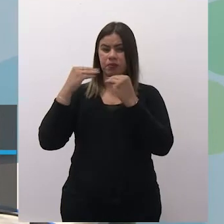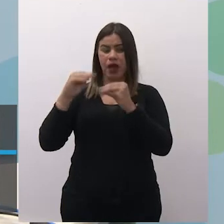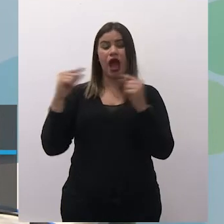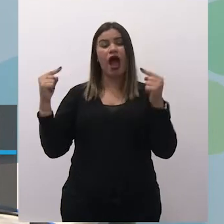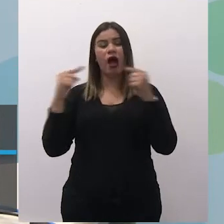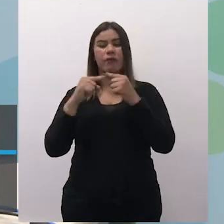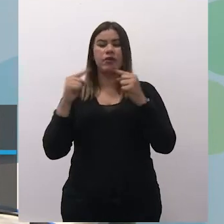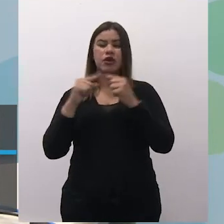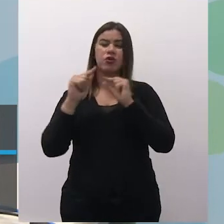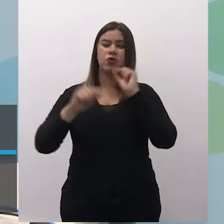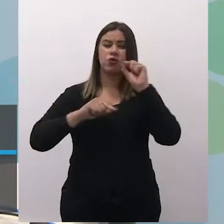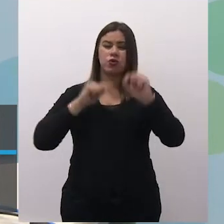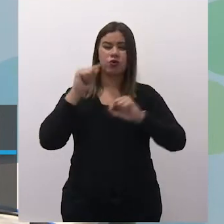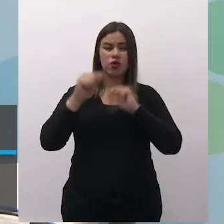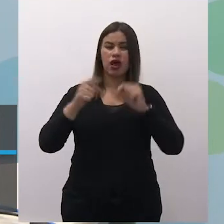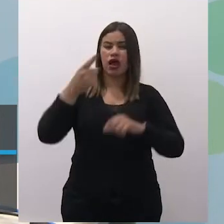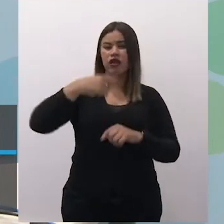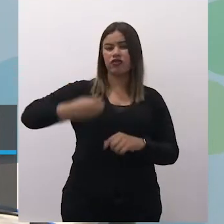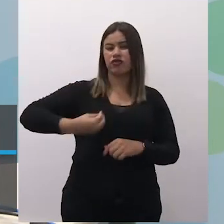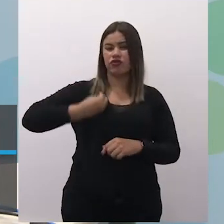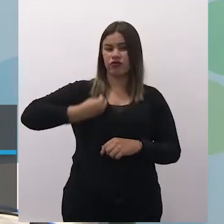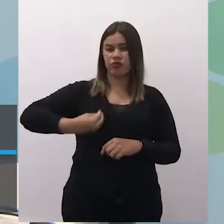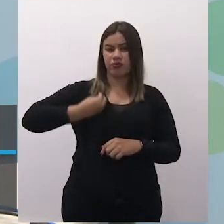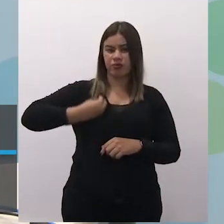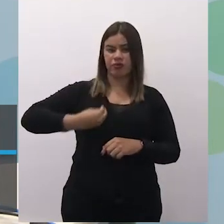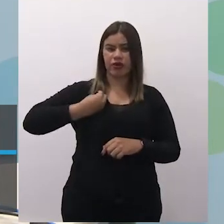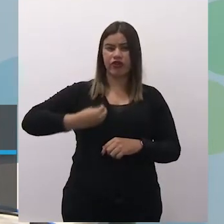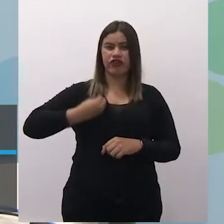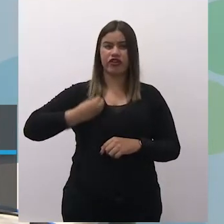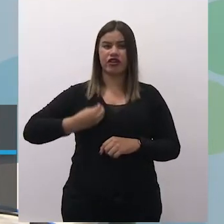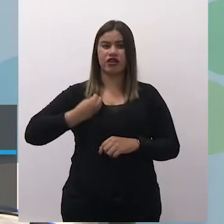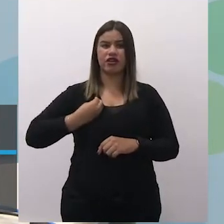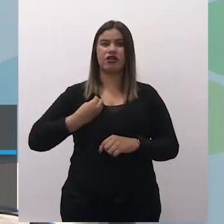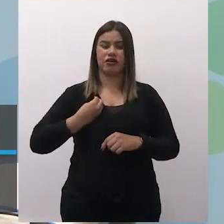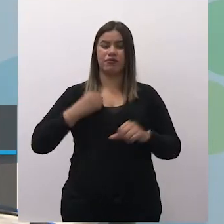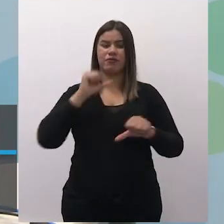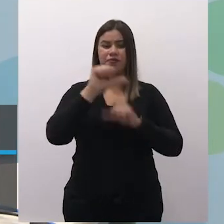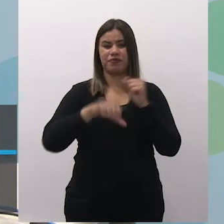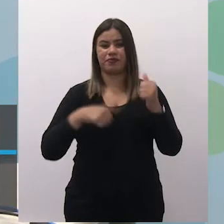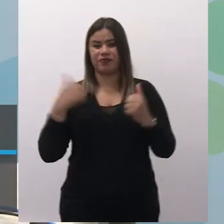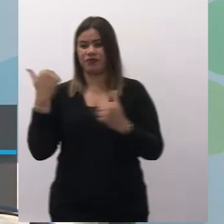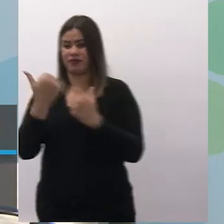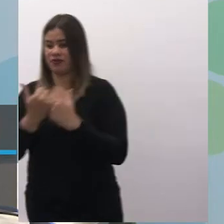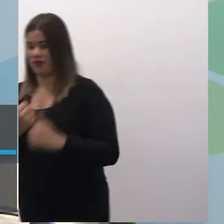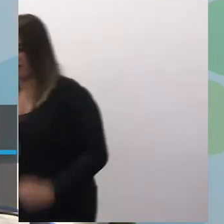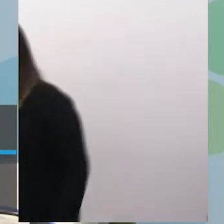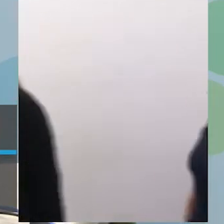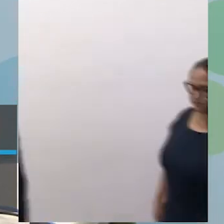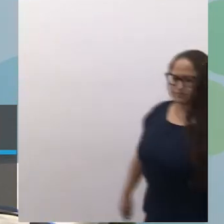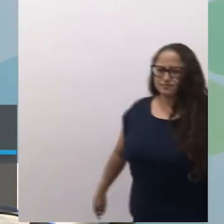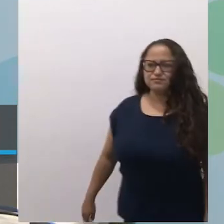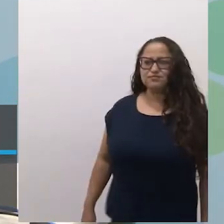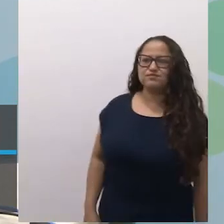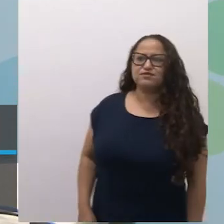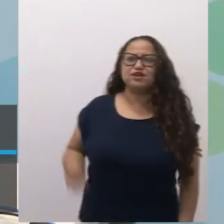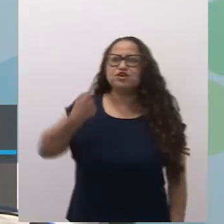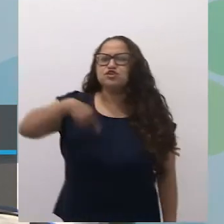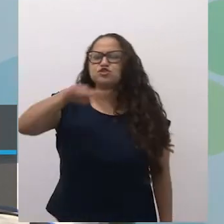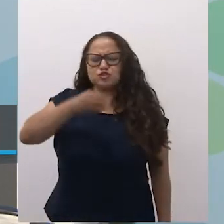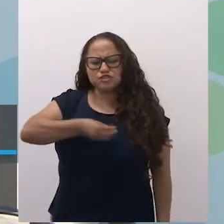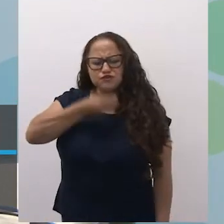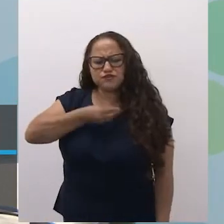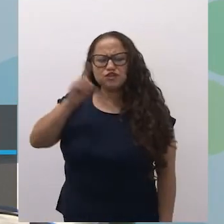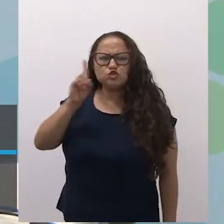gente vive no dia a dia de sala de aula, porque os estudantes, a gente tem